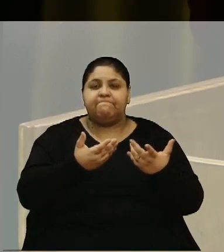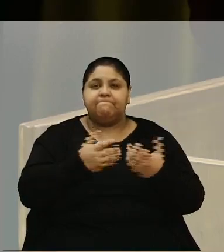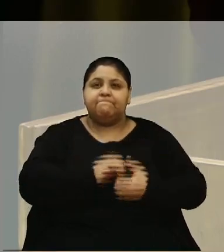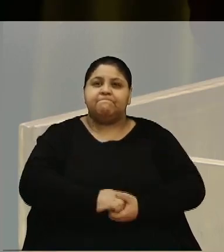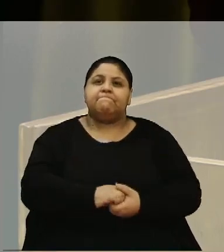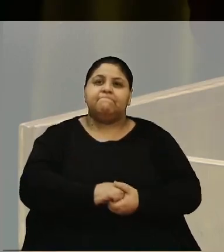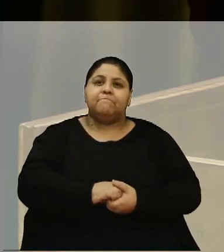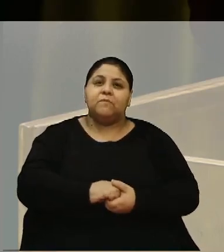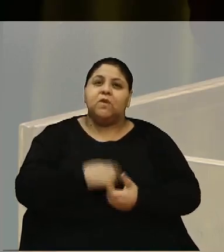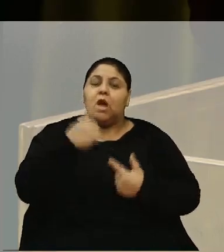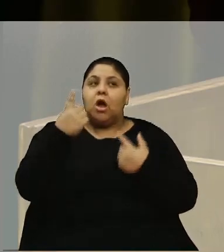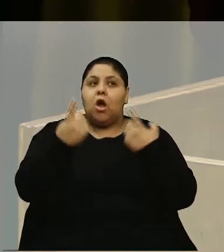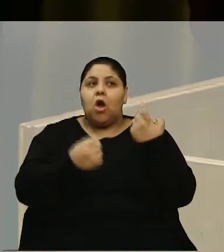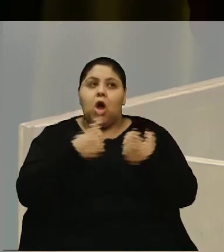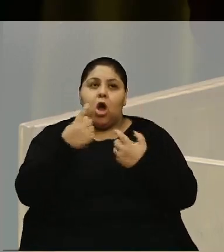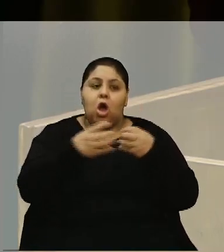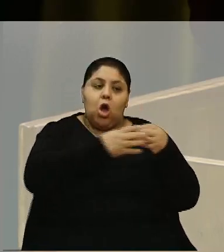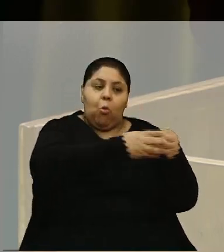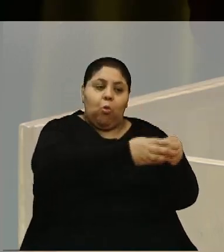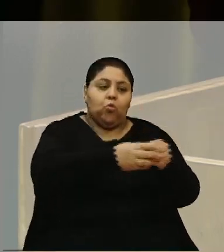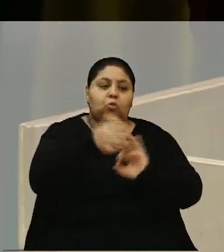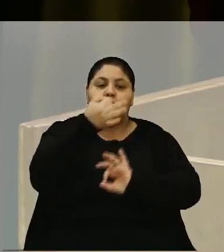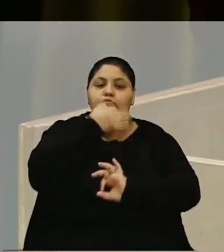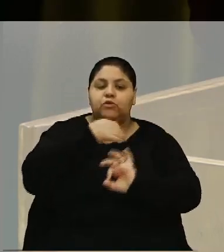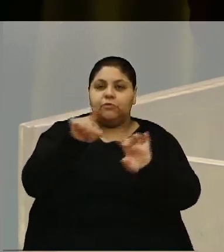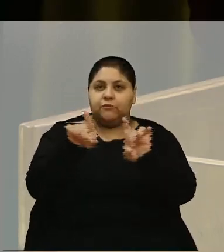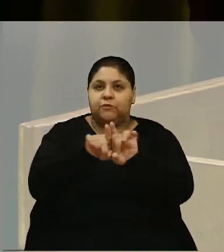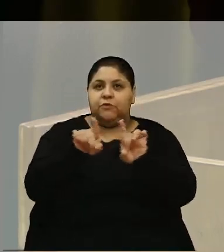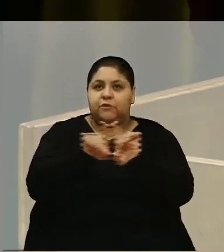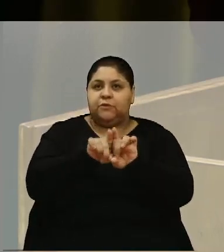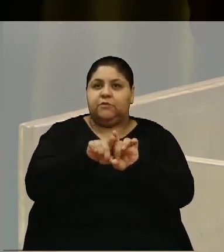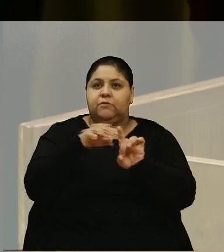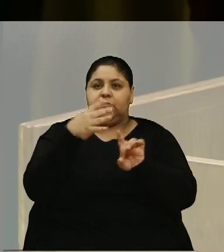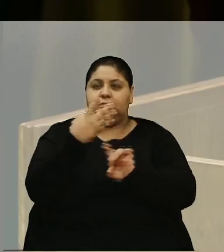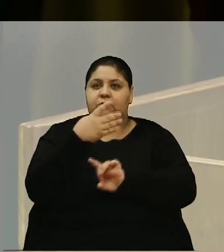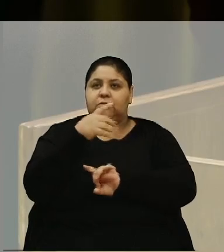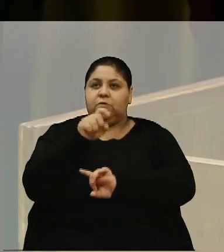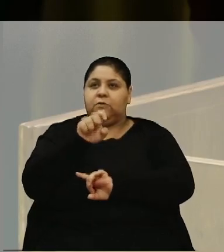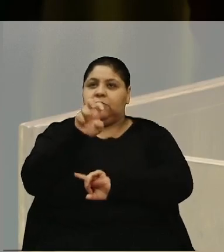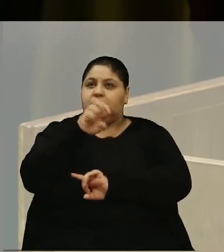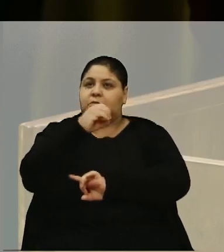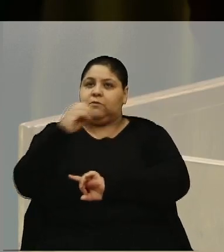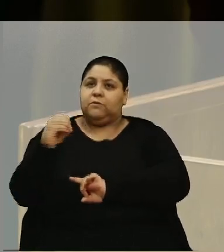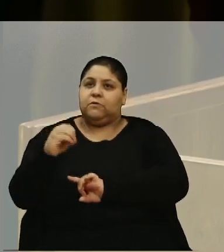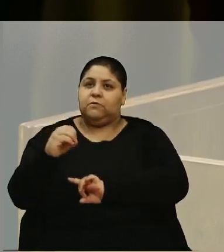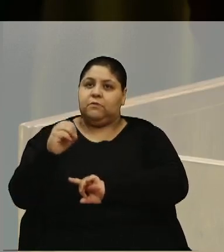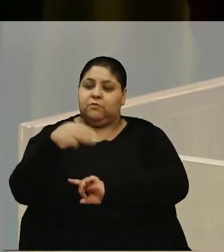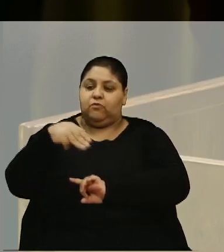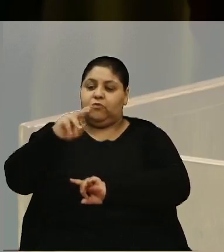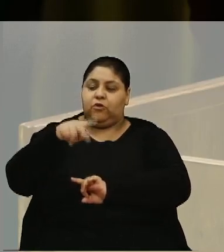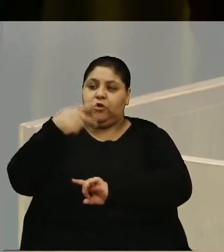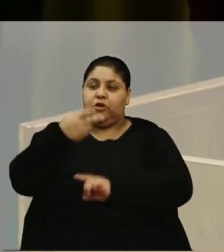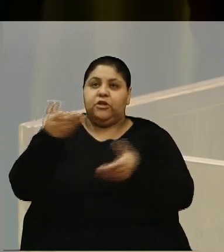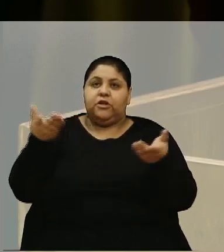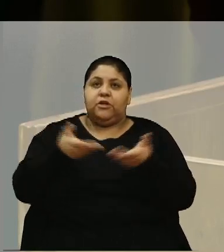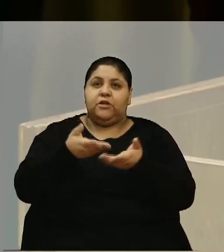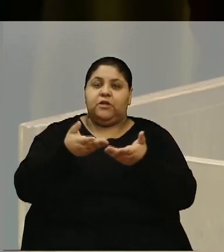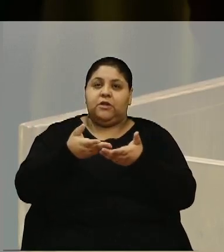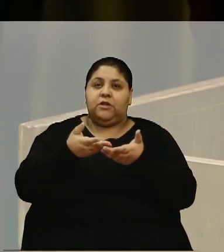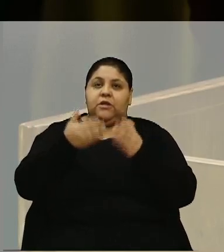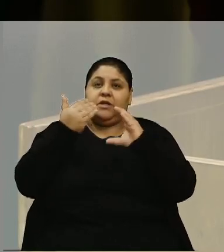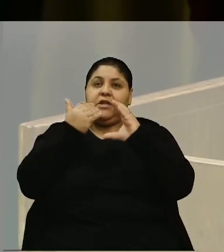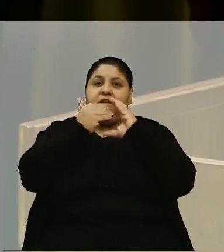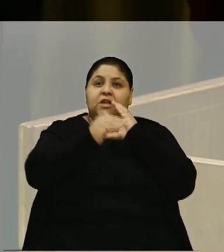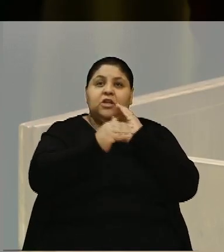ou alguns grupos de Caxias estão fazendo. 4.500 metros quadrados. Nós já destinamos mais de